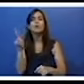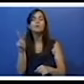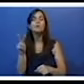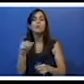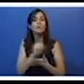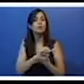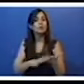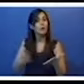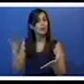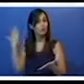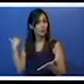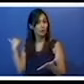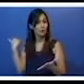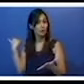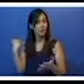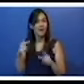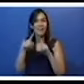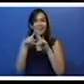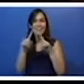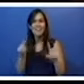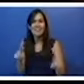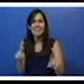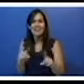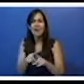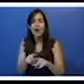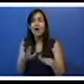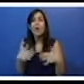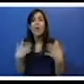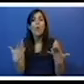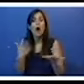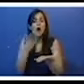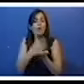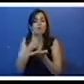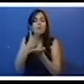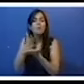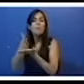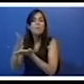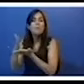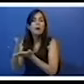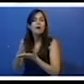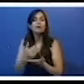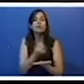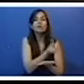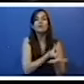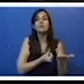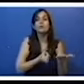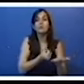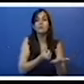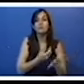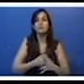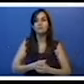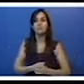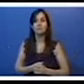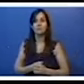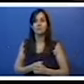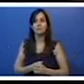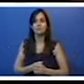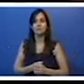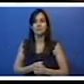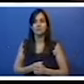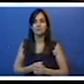atividade anterior que o triângulo é qual parte do hexágono se